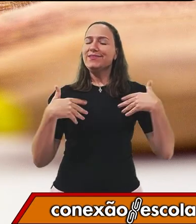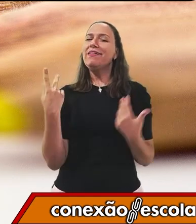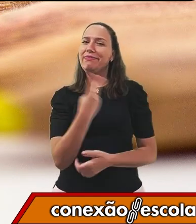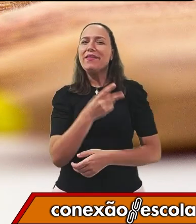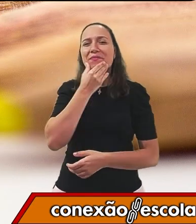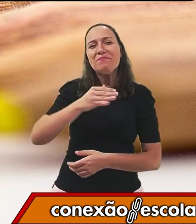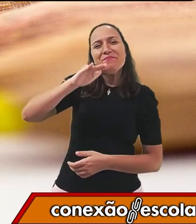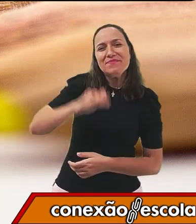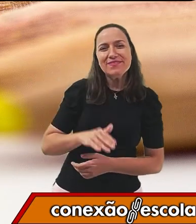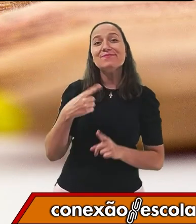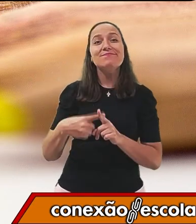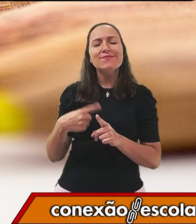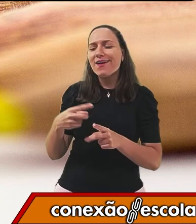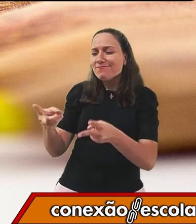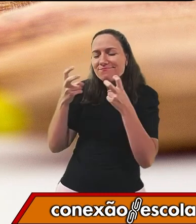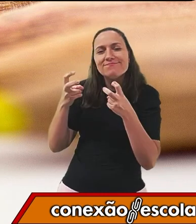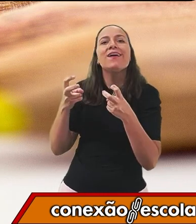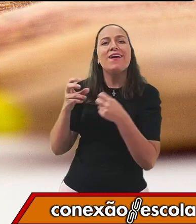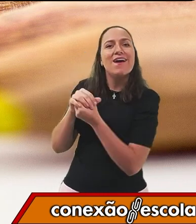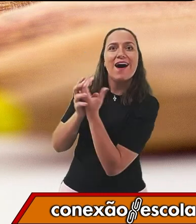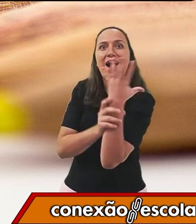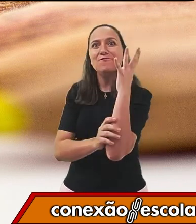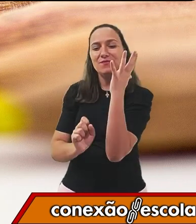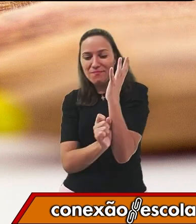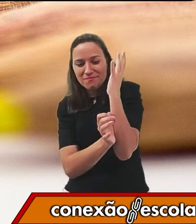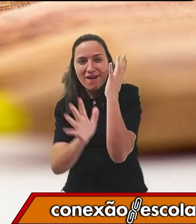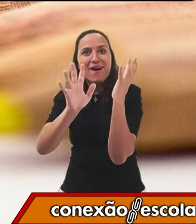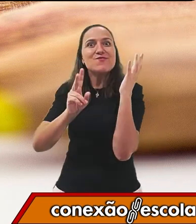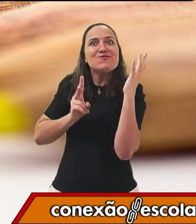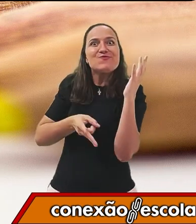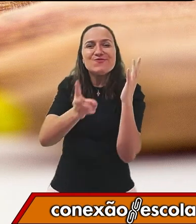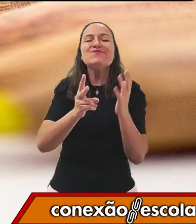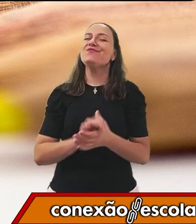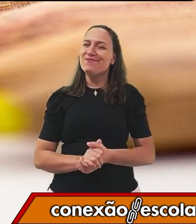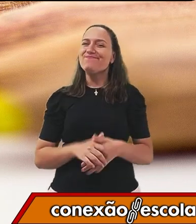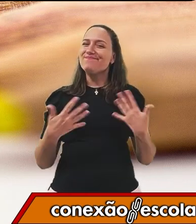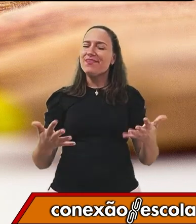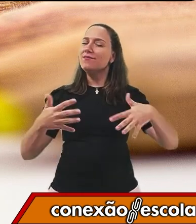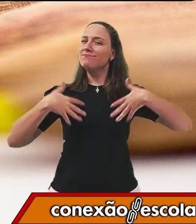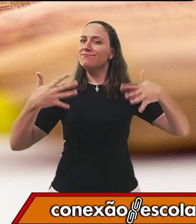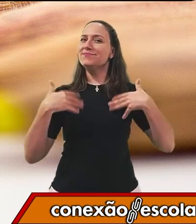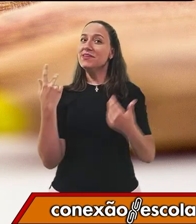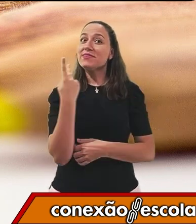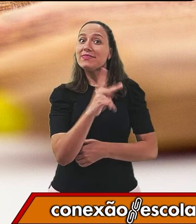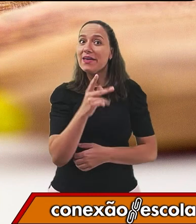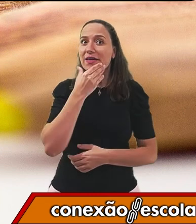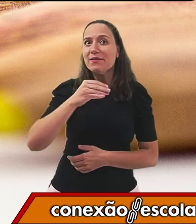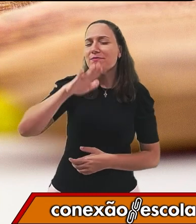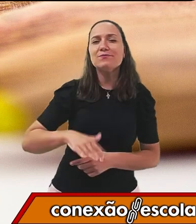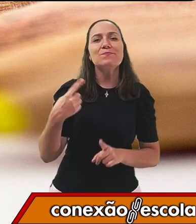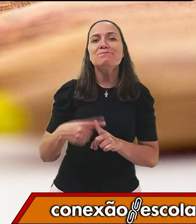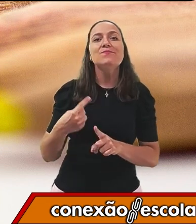Está demonstrando o sentimento dele. E a Sir Tolkien disse que a empolgação dele é porque